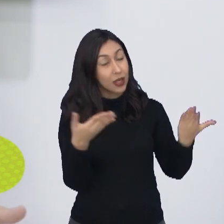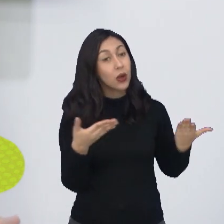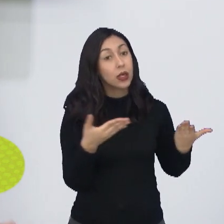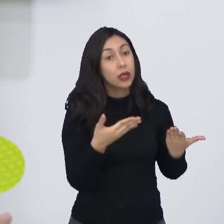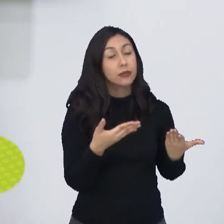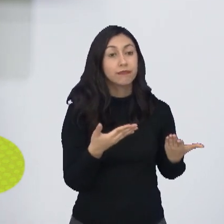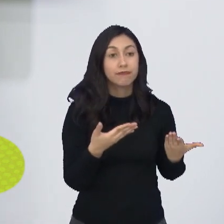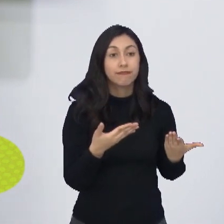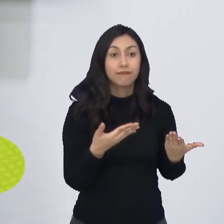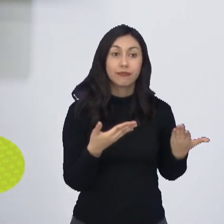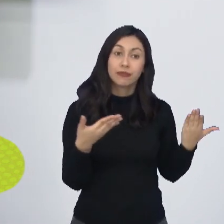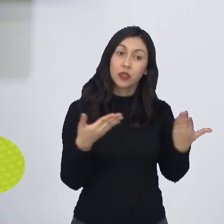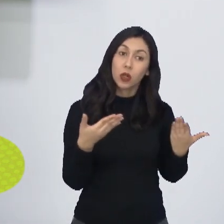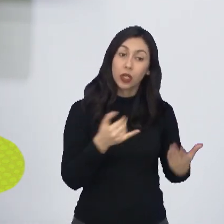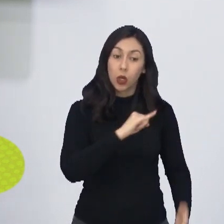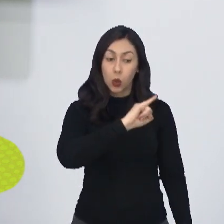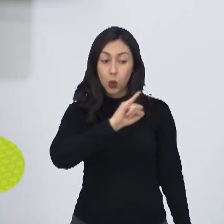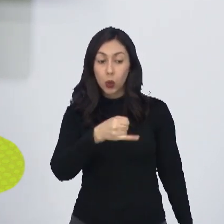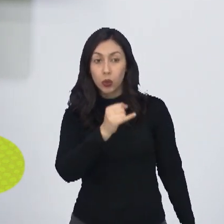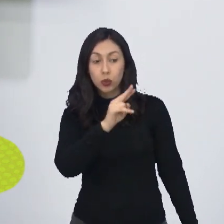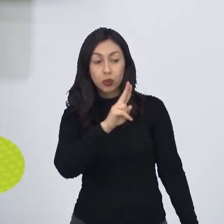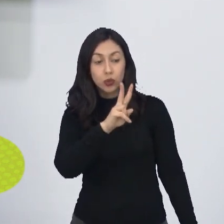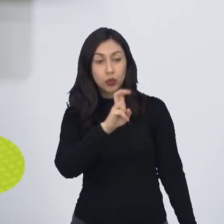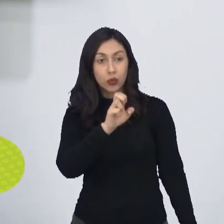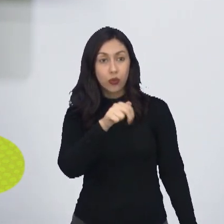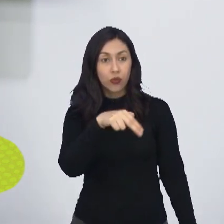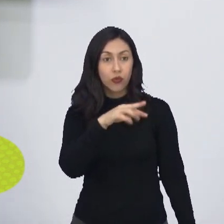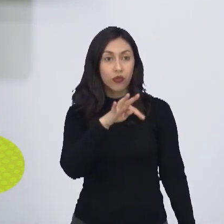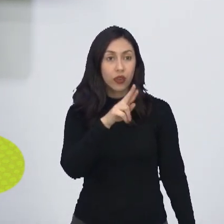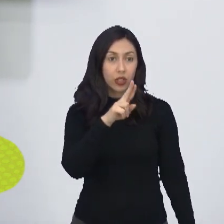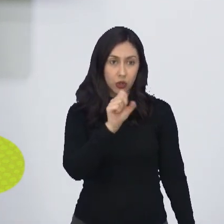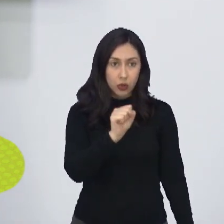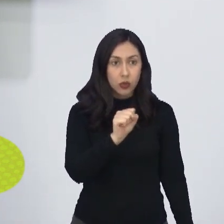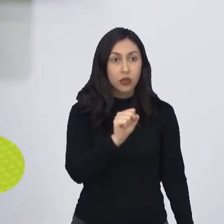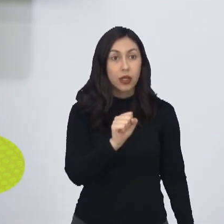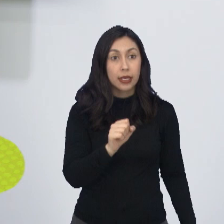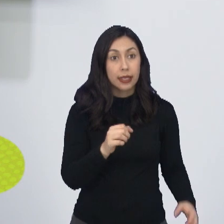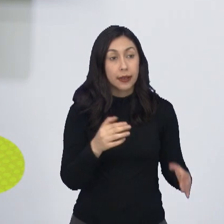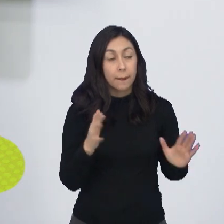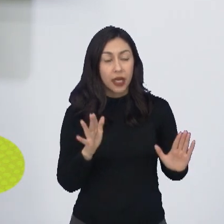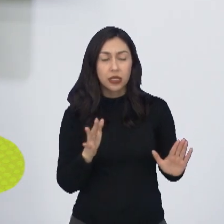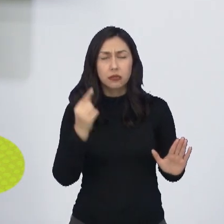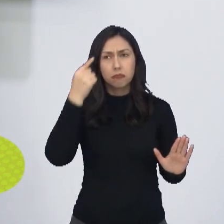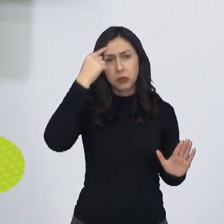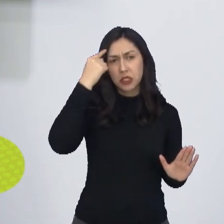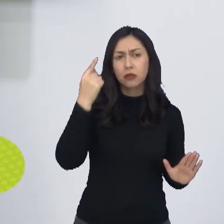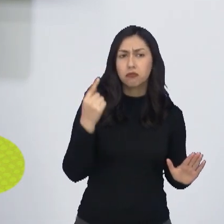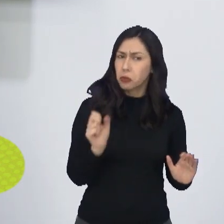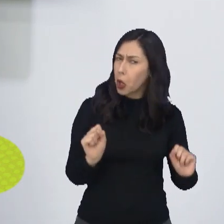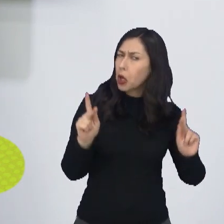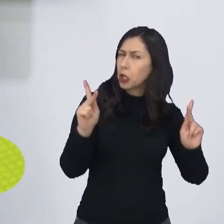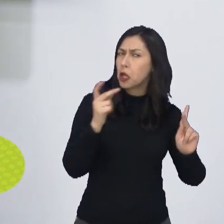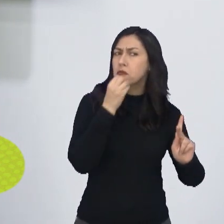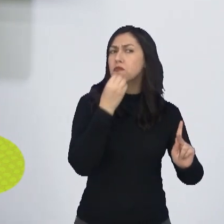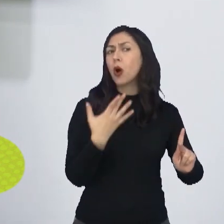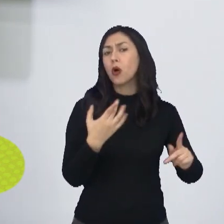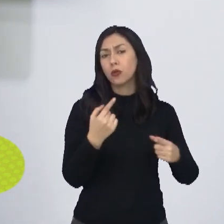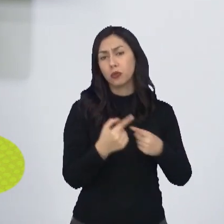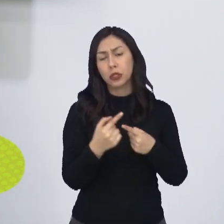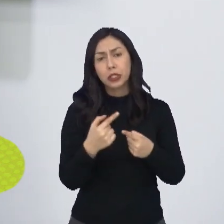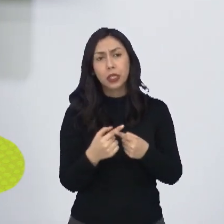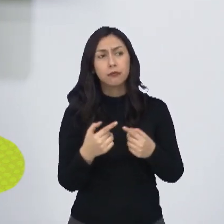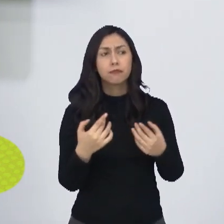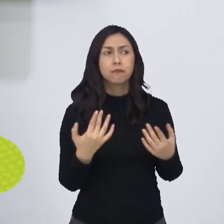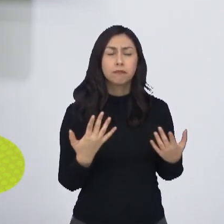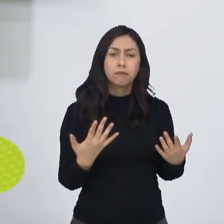Por enquanto, o Juventus, por um lado, acho que pesando as coisas, é bom para o São José, porque primeiro distância, que dá